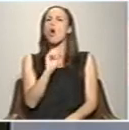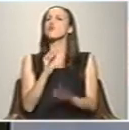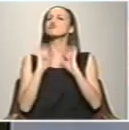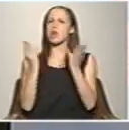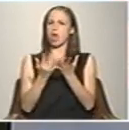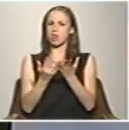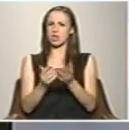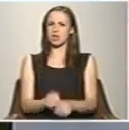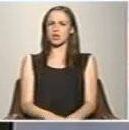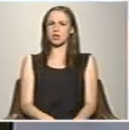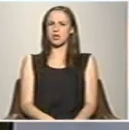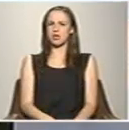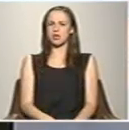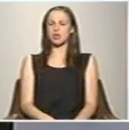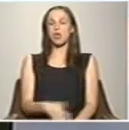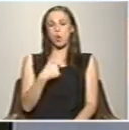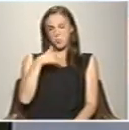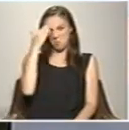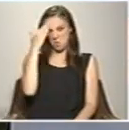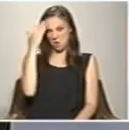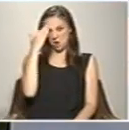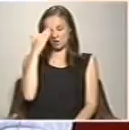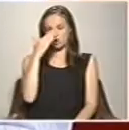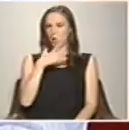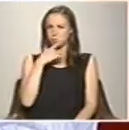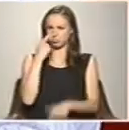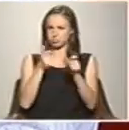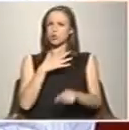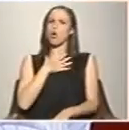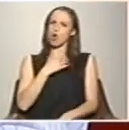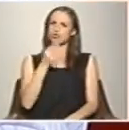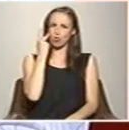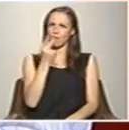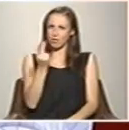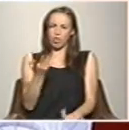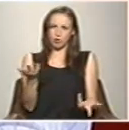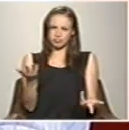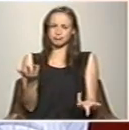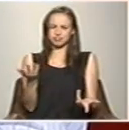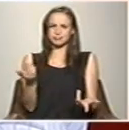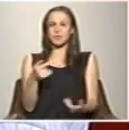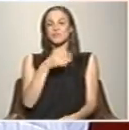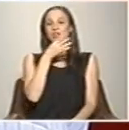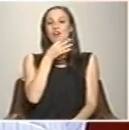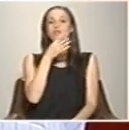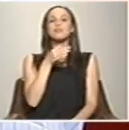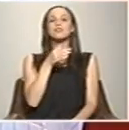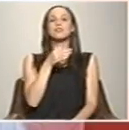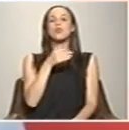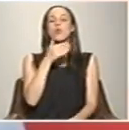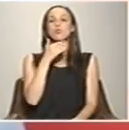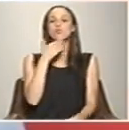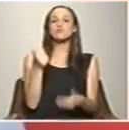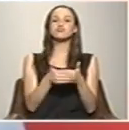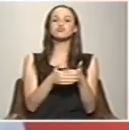sociedade consciente disso ou não? Eu julgo que não há ninguém que não aprecie a vida. Eu diria que nesta abordagem dos idosos, para mim o problema não